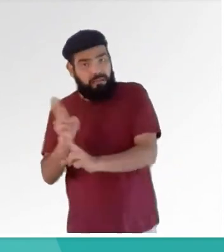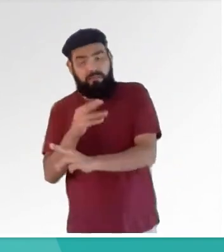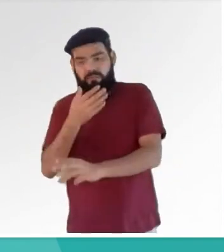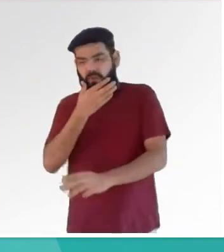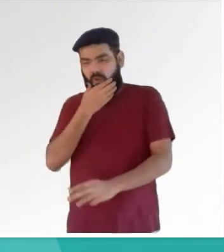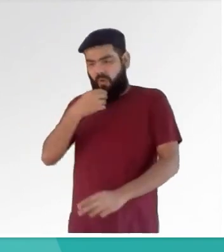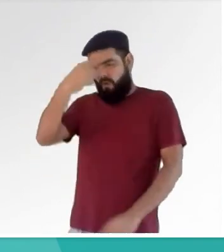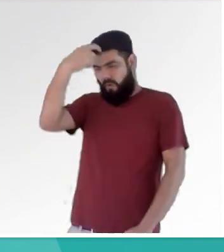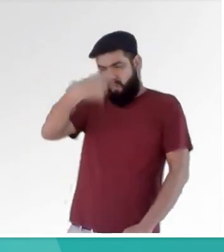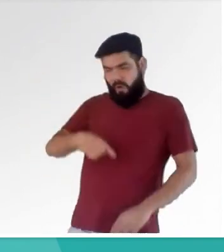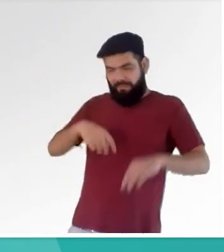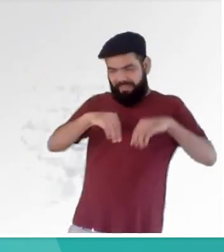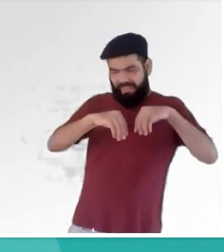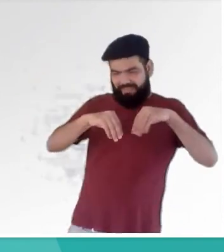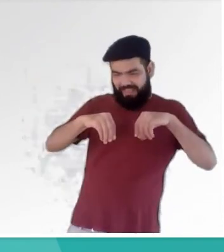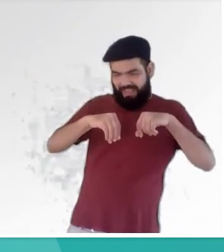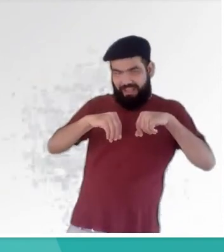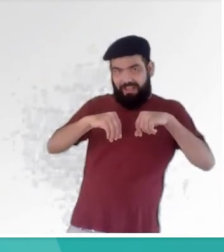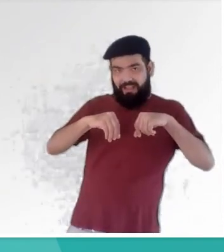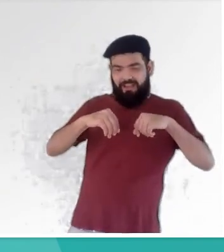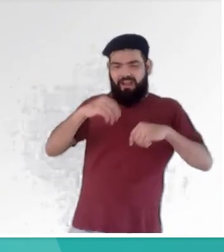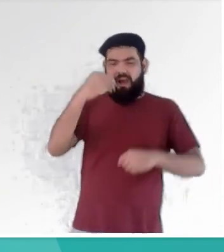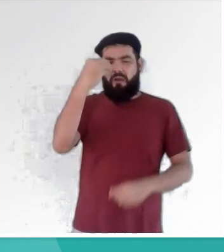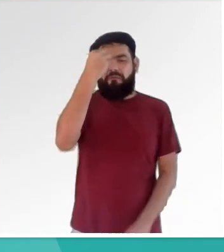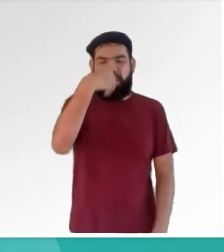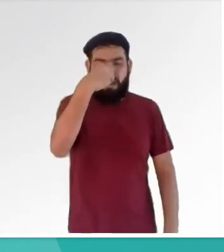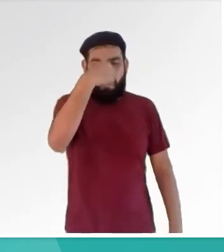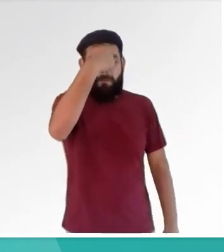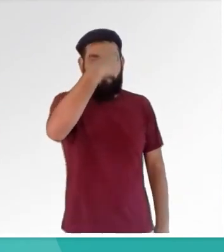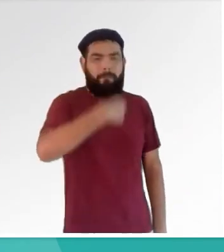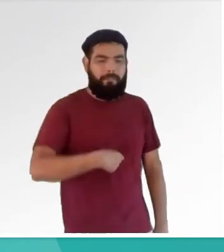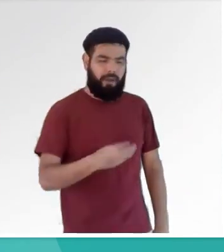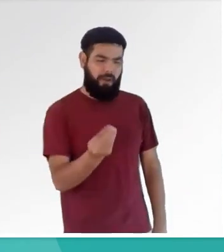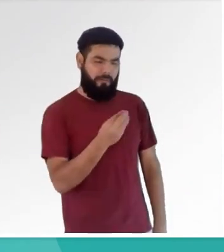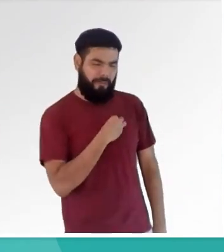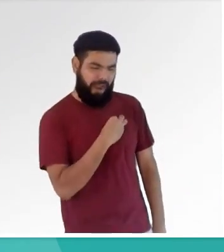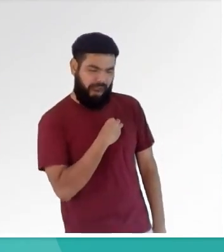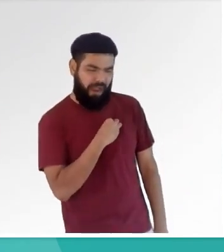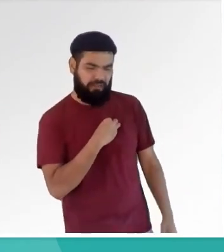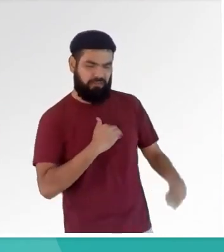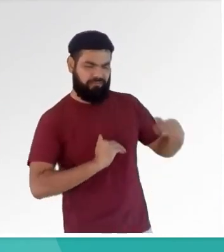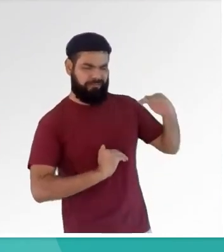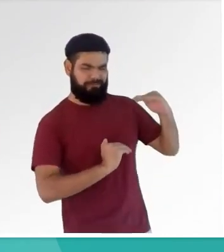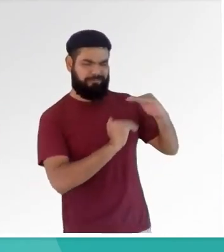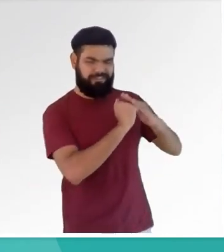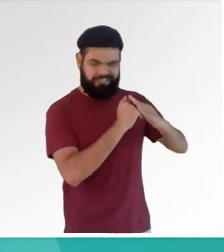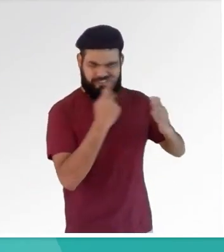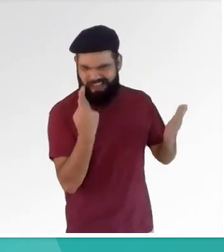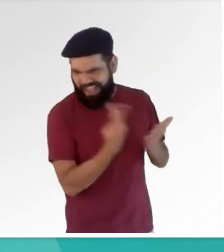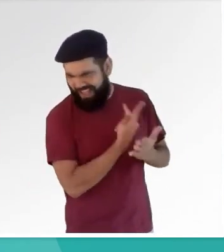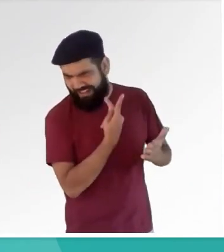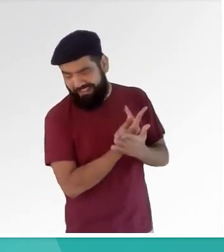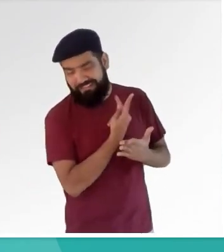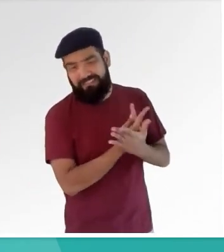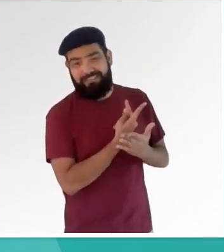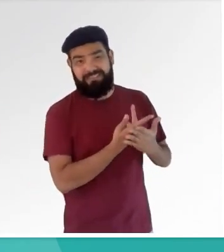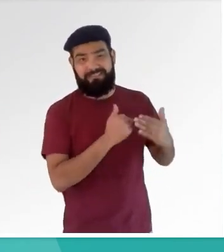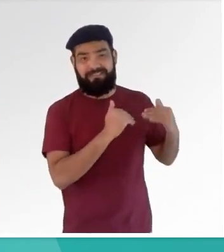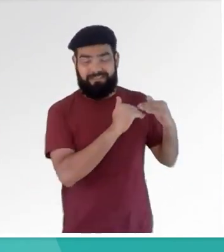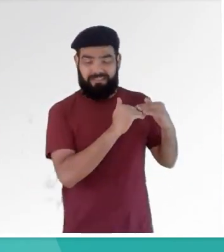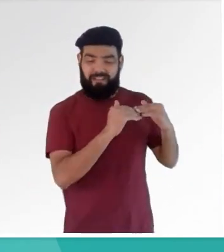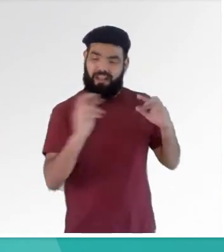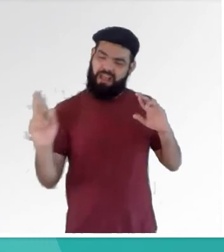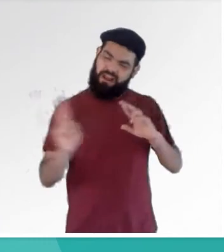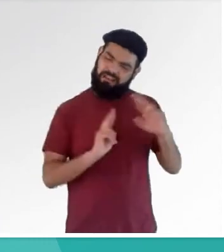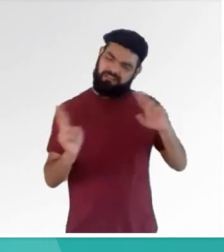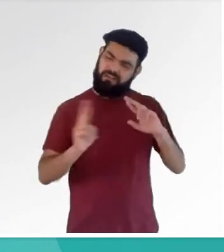terra, frágil, pecador, limitado, cheio de defeito. É a relação desse homem